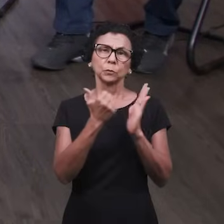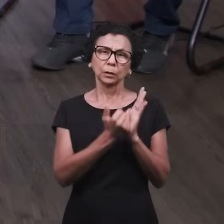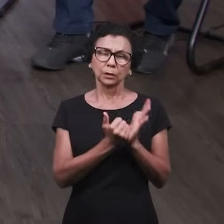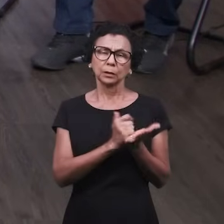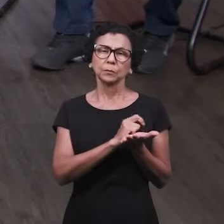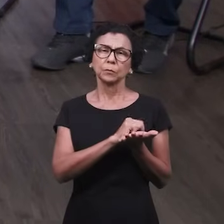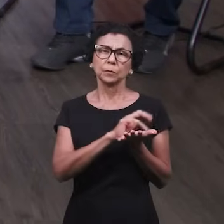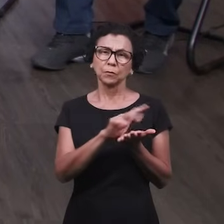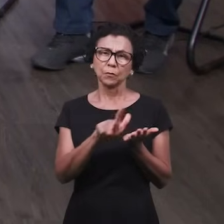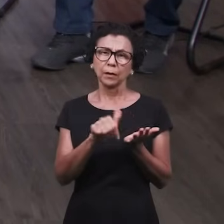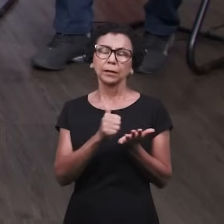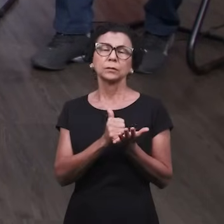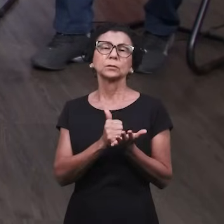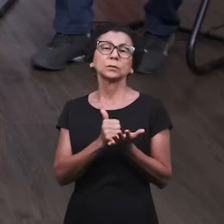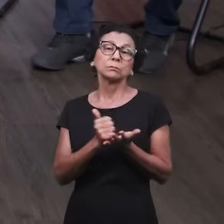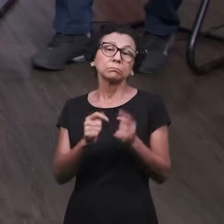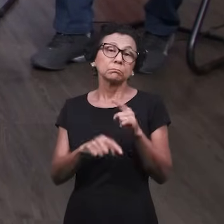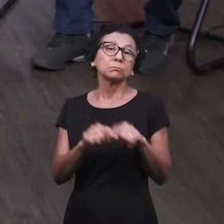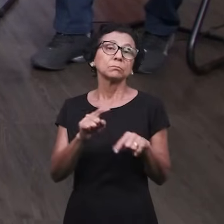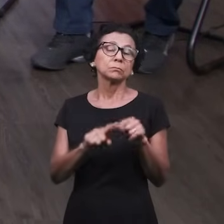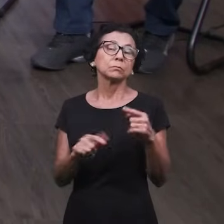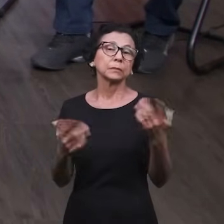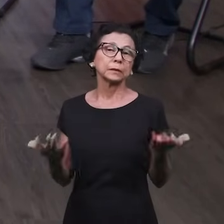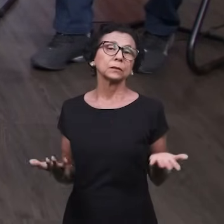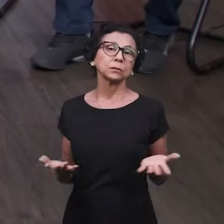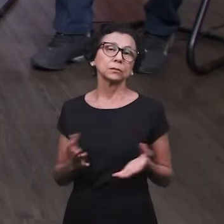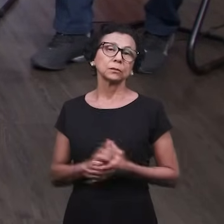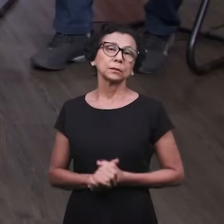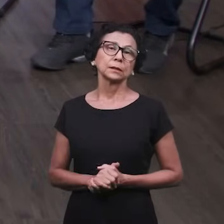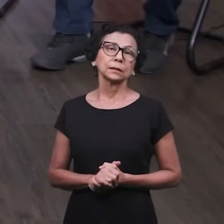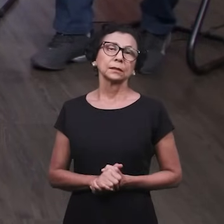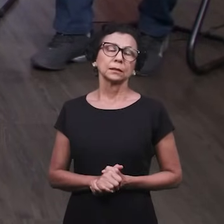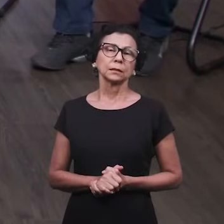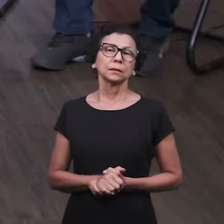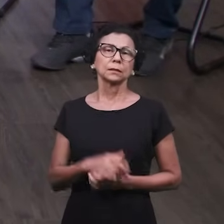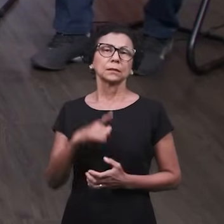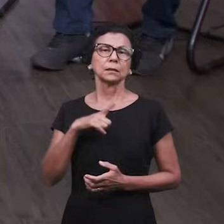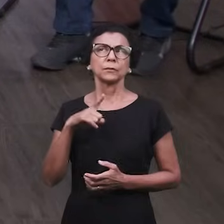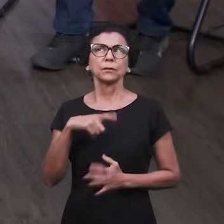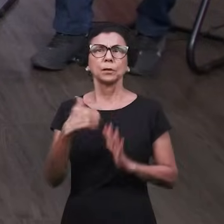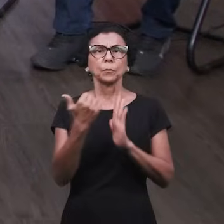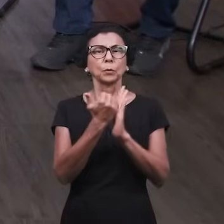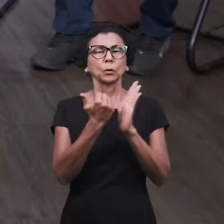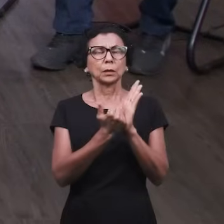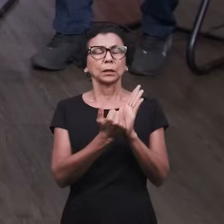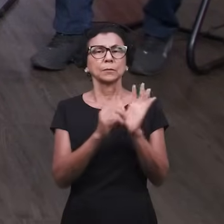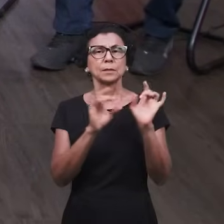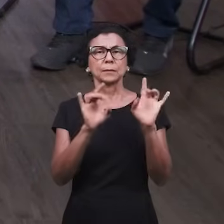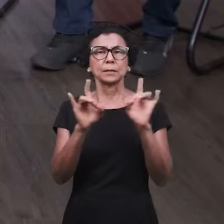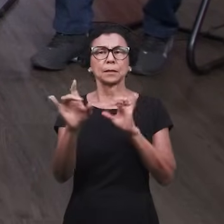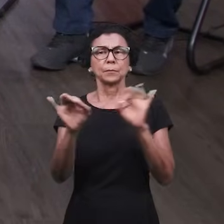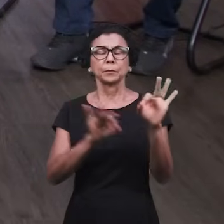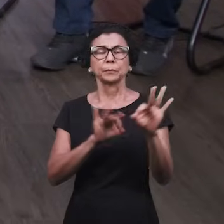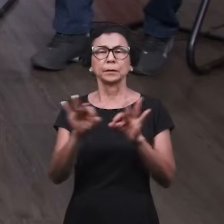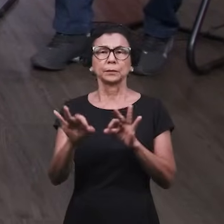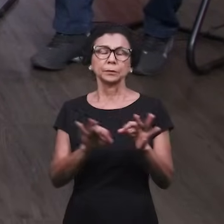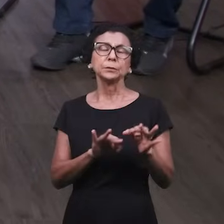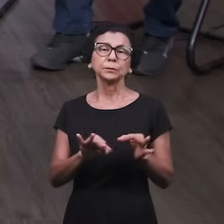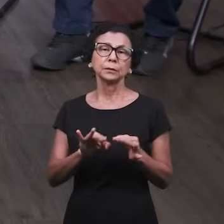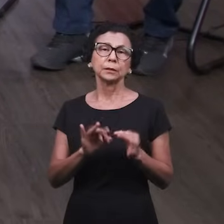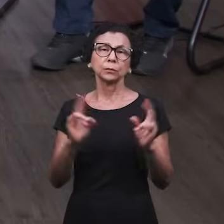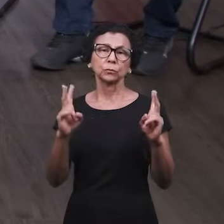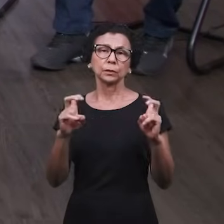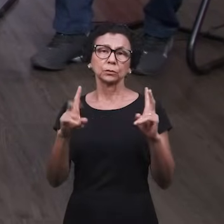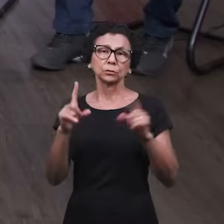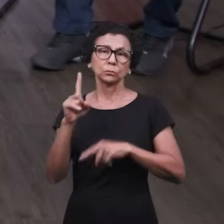né, instrumentos até que nós fizemos até programas especiais falando sobre instrumento, e isso realmente